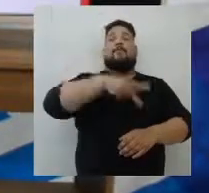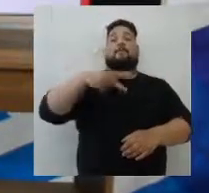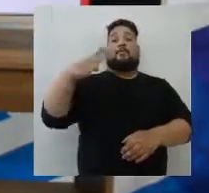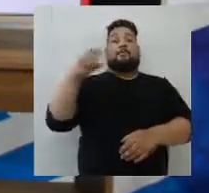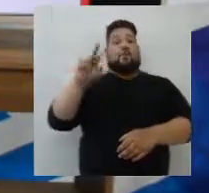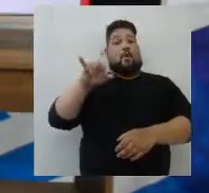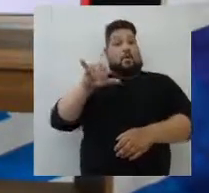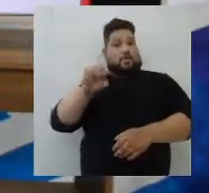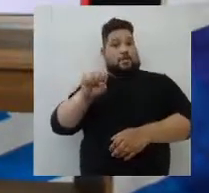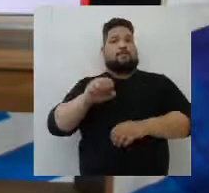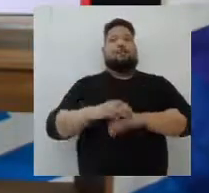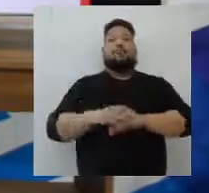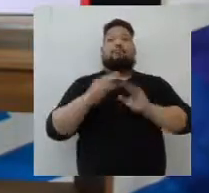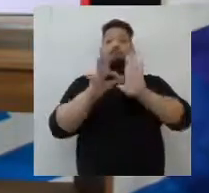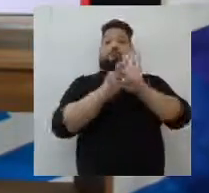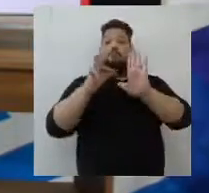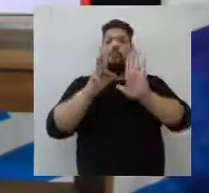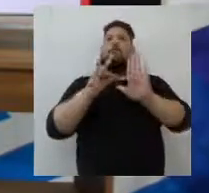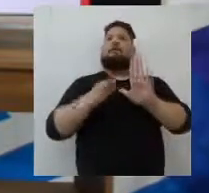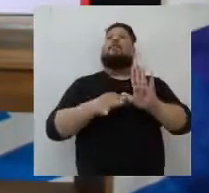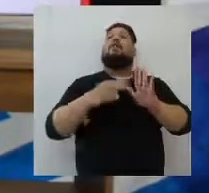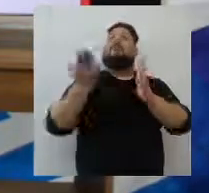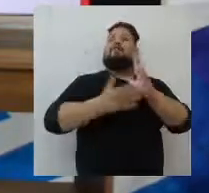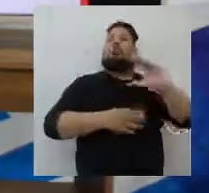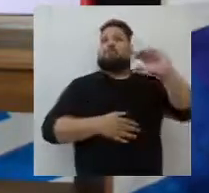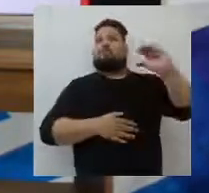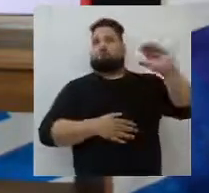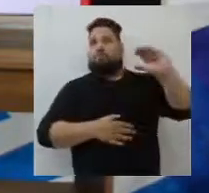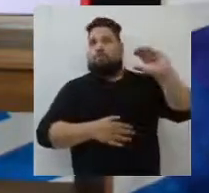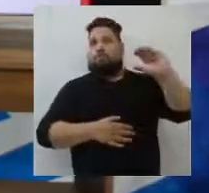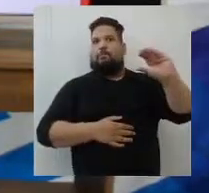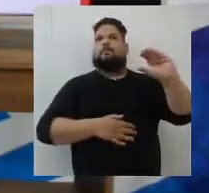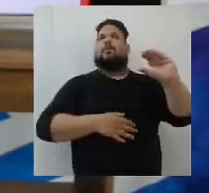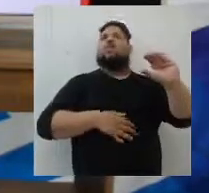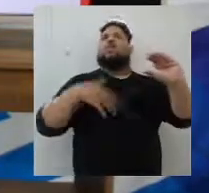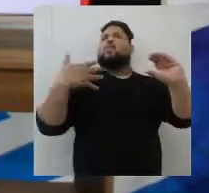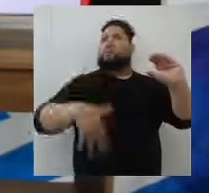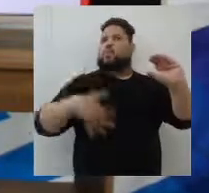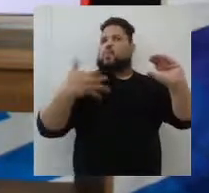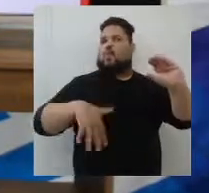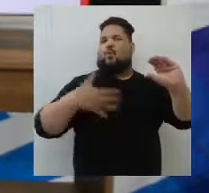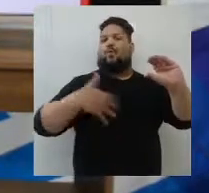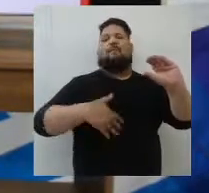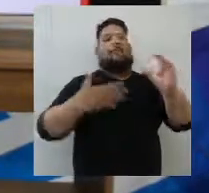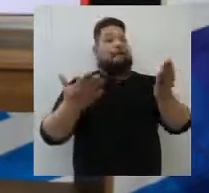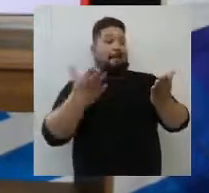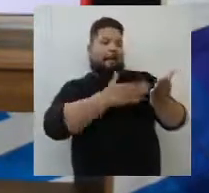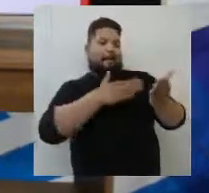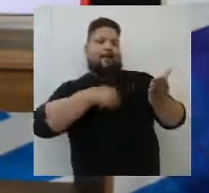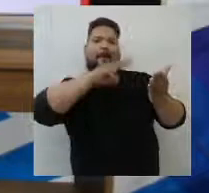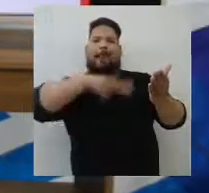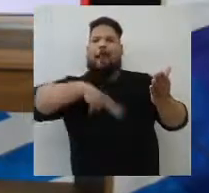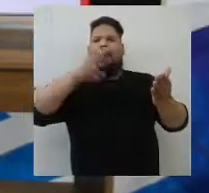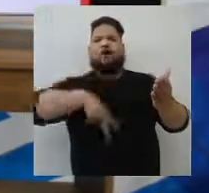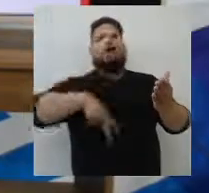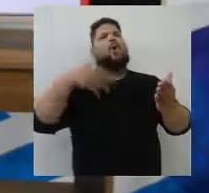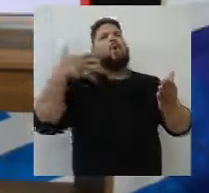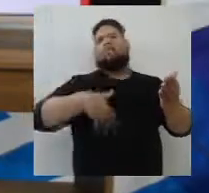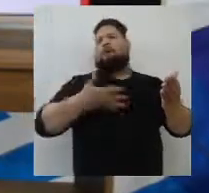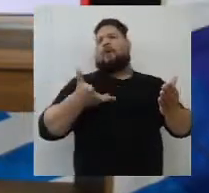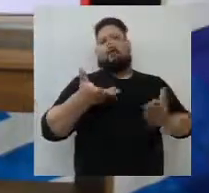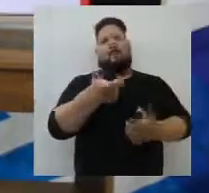Fausto. Tá? É um livro grande, é um livro com muitas páginas, mas vale a pena cada um. Tá